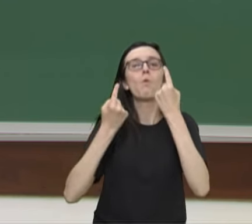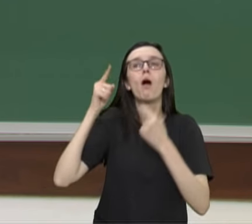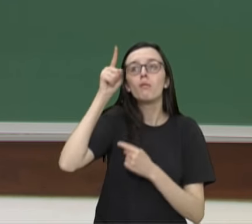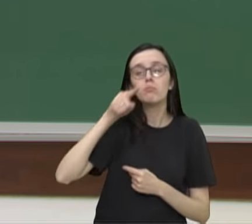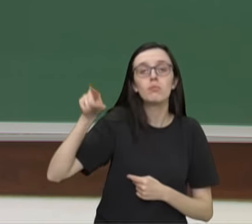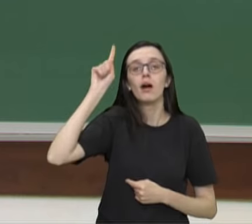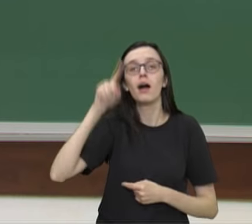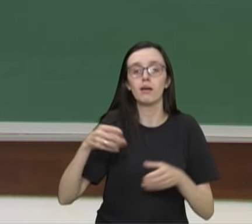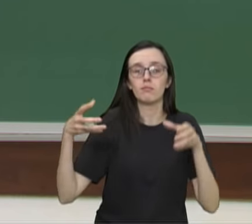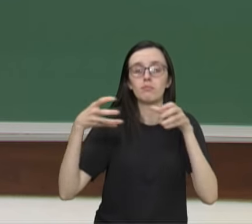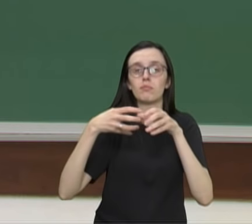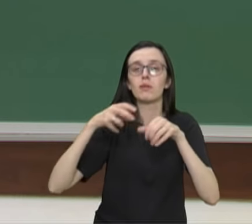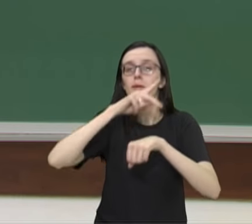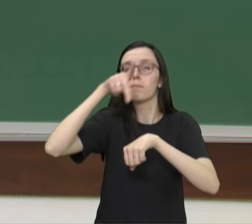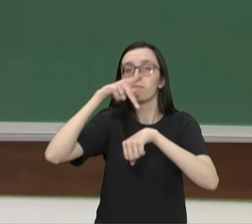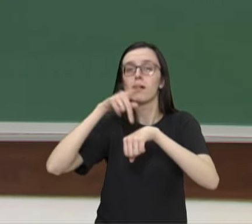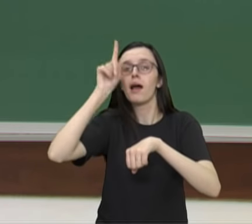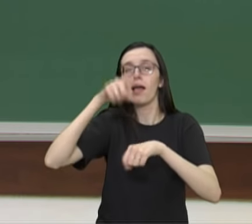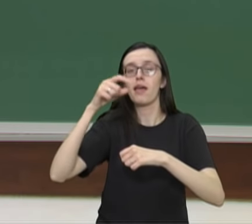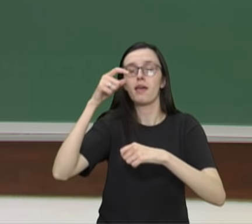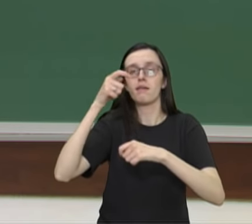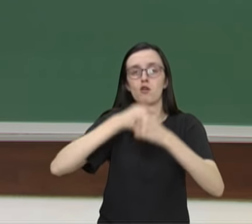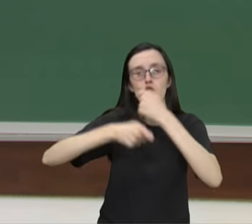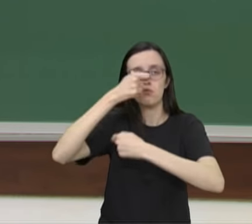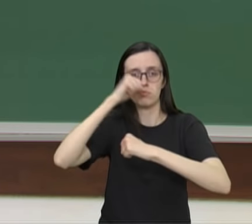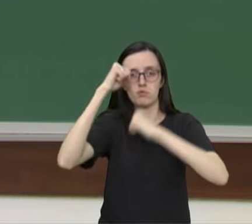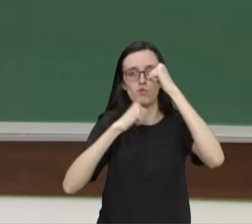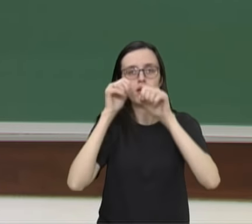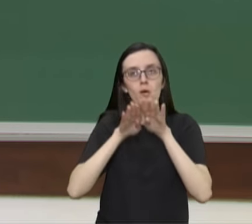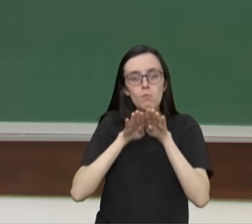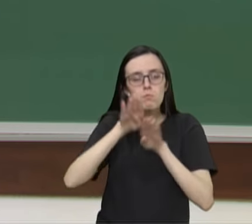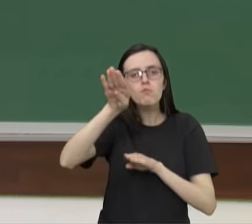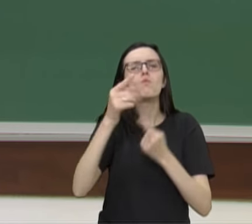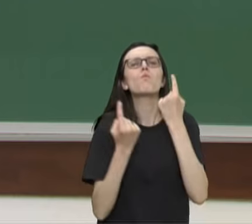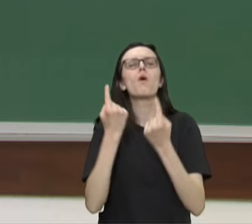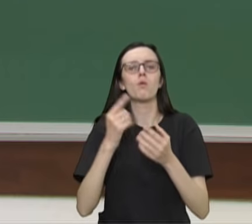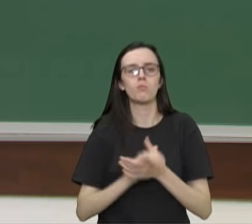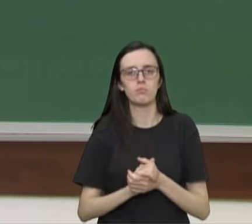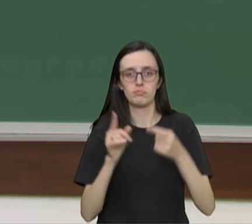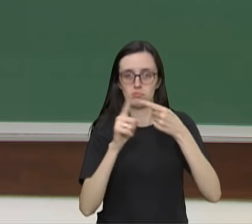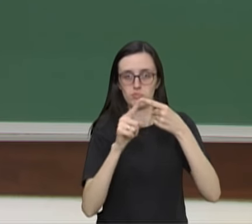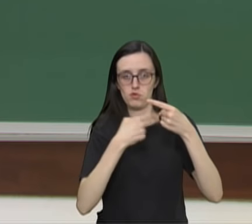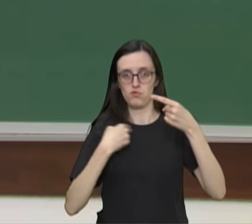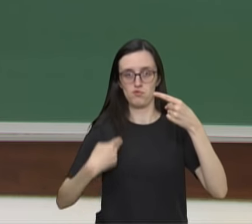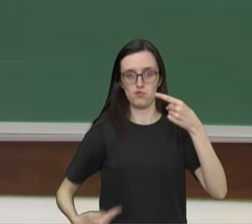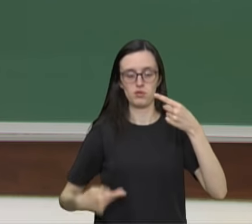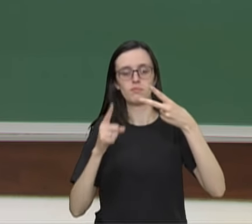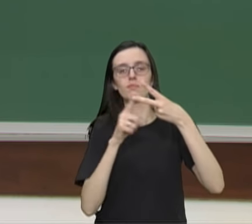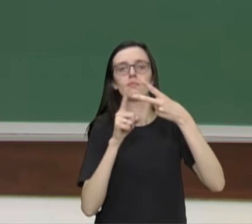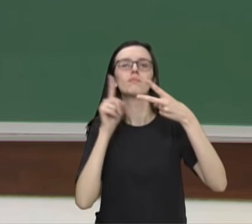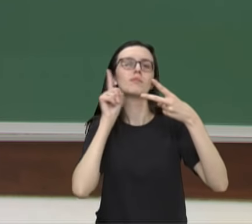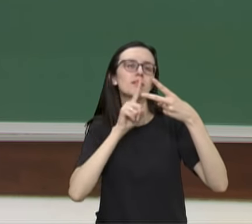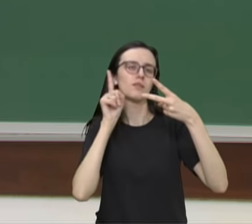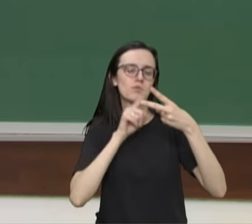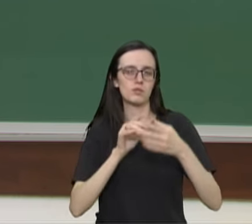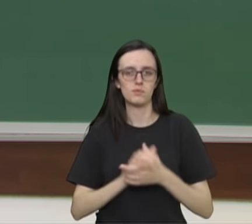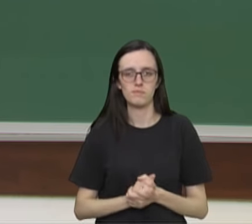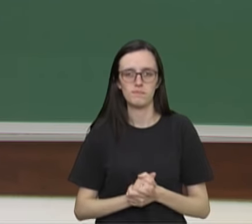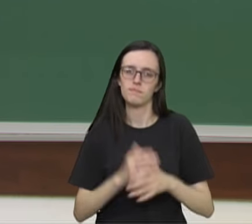do rol dos países com economia industrial emergente letra a china ou letra b estados unidos da américa